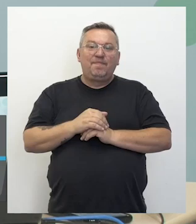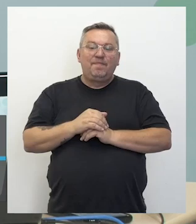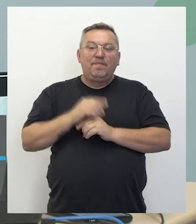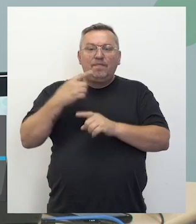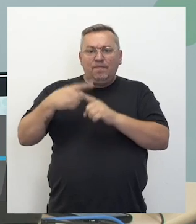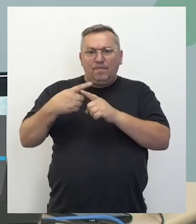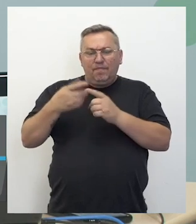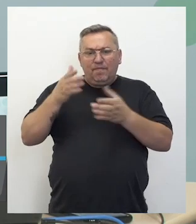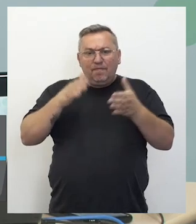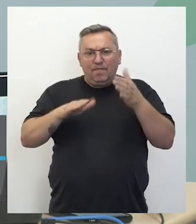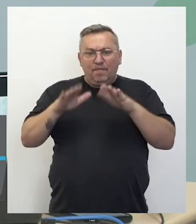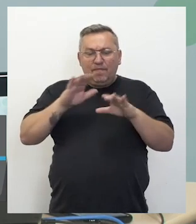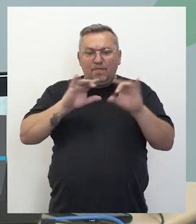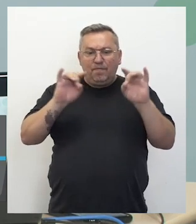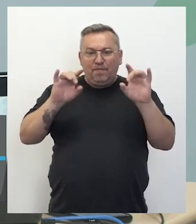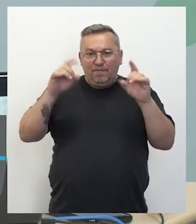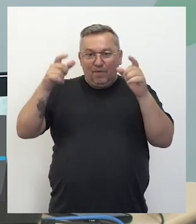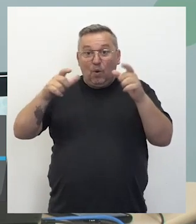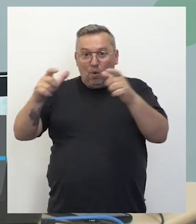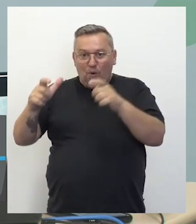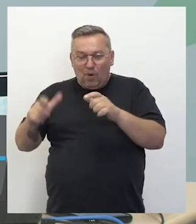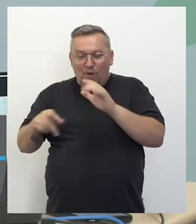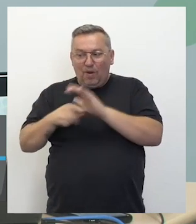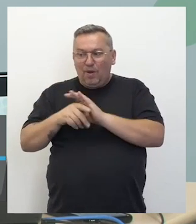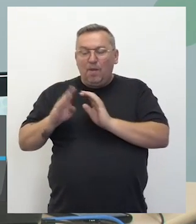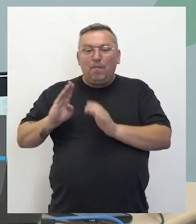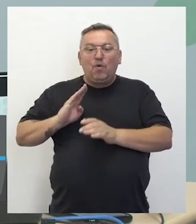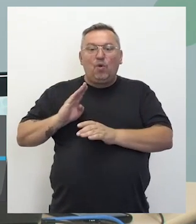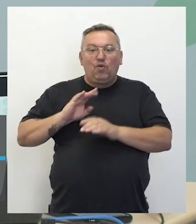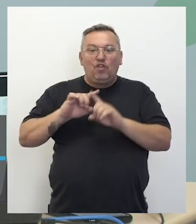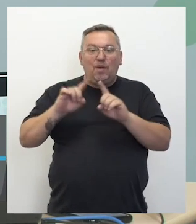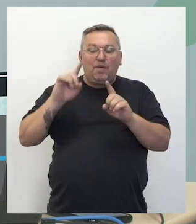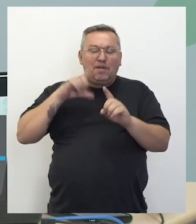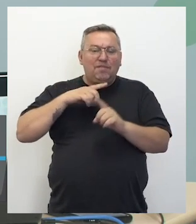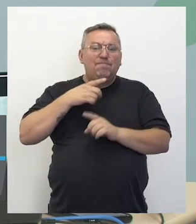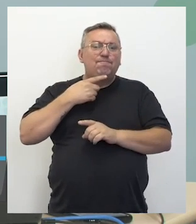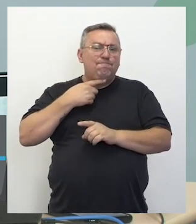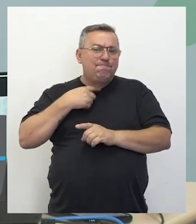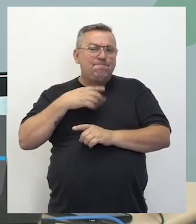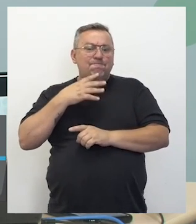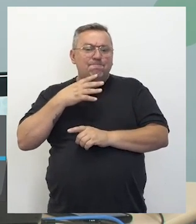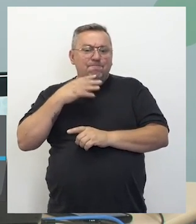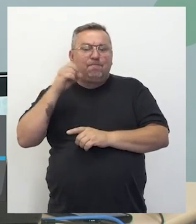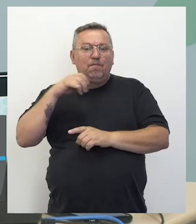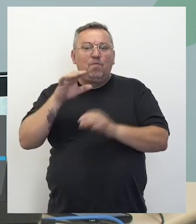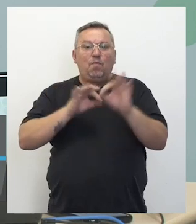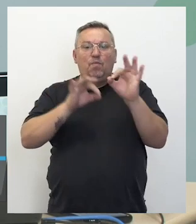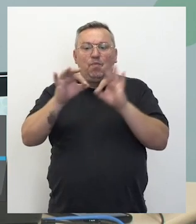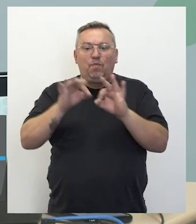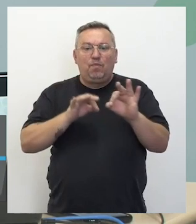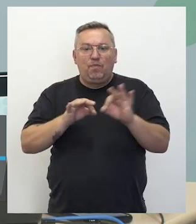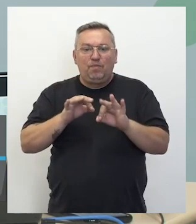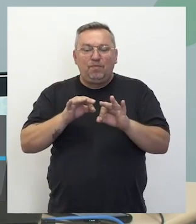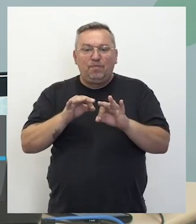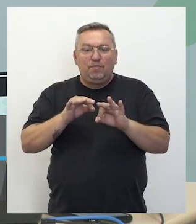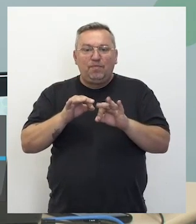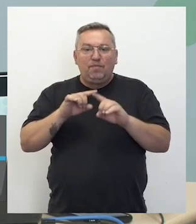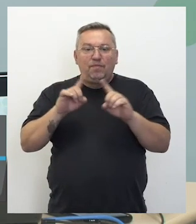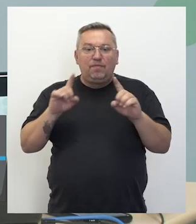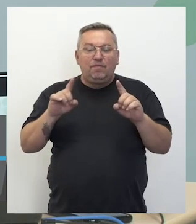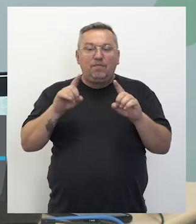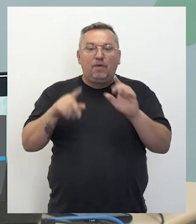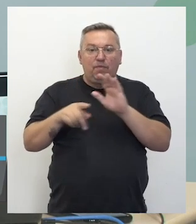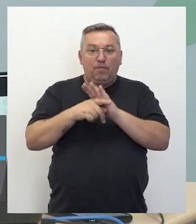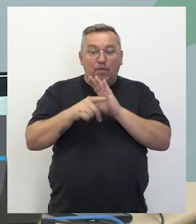porque talvez eu fui me especializar em outra área da biologia, né? Mas tenho vontade de conhecer. Eu sei que é um projeto que ele é financiado por uma